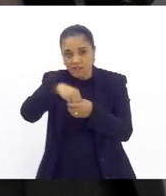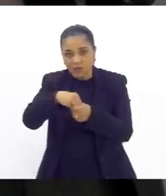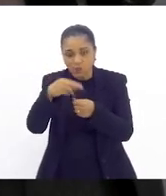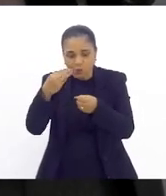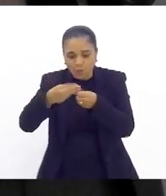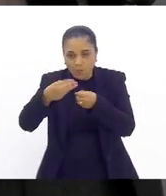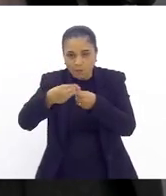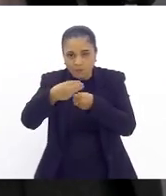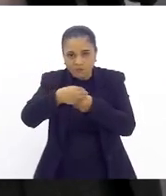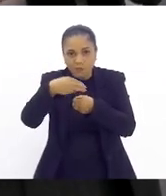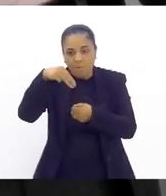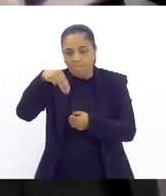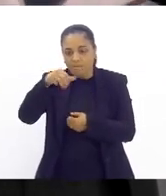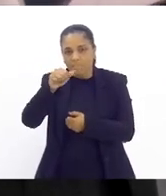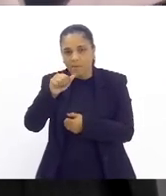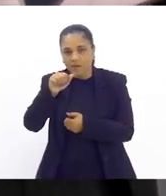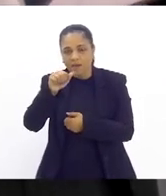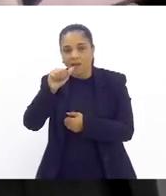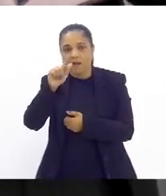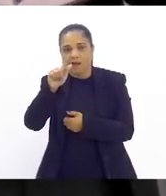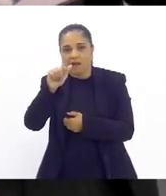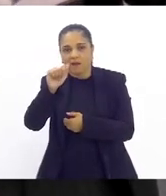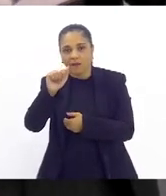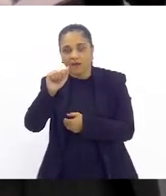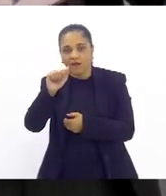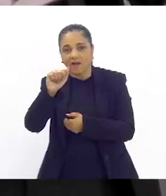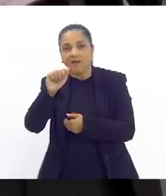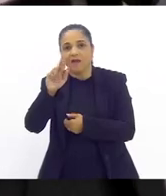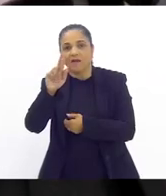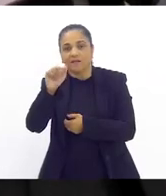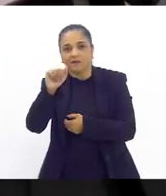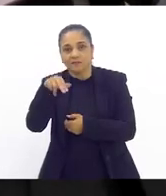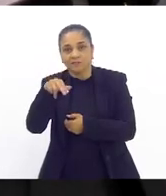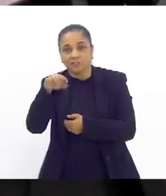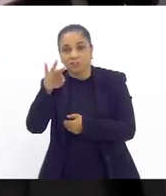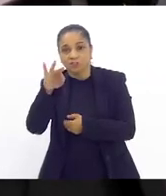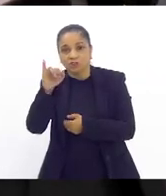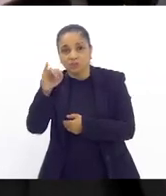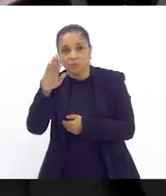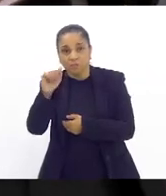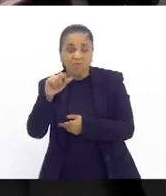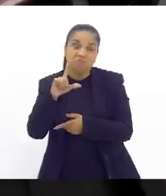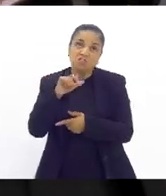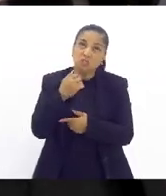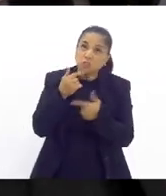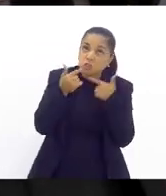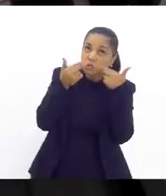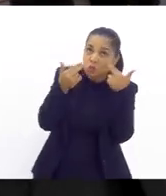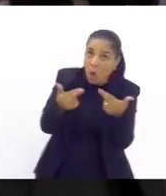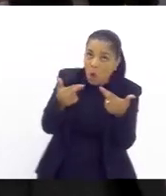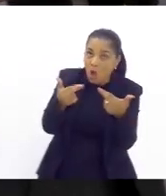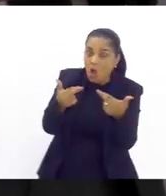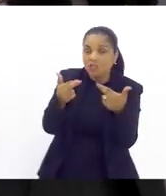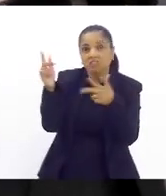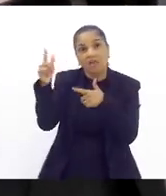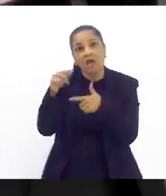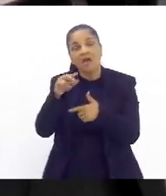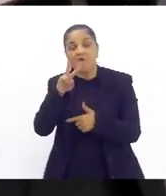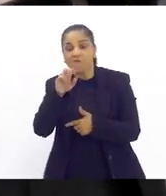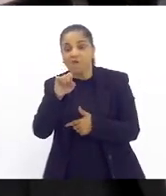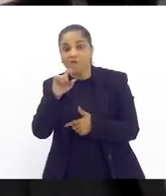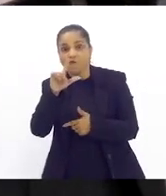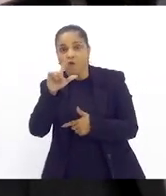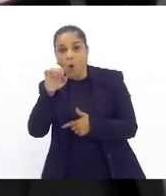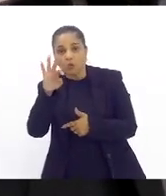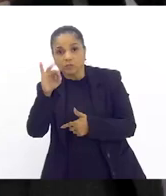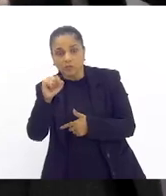Mangaratiba se a pessoa tiver sorte vai ter em Volta Redonda talvez talvez em Angra